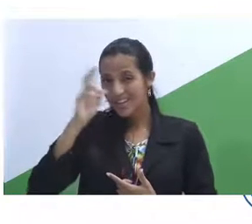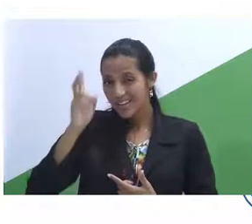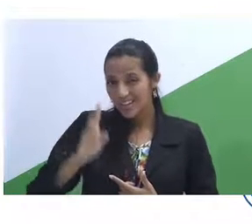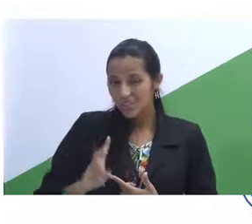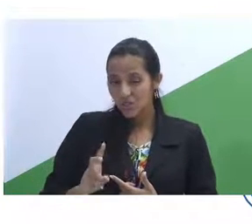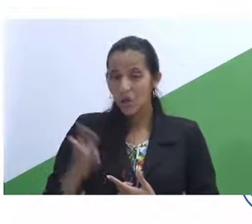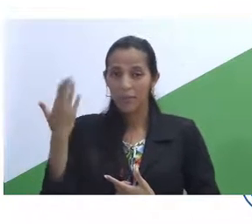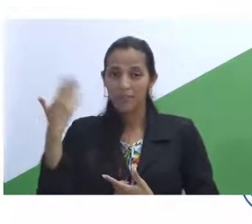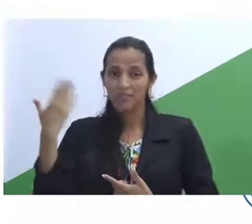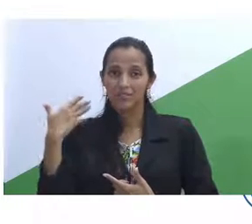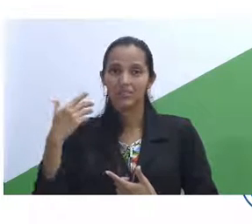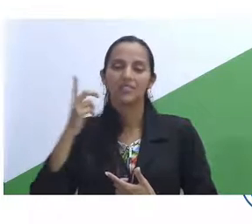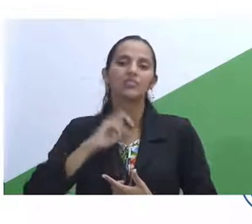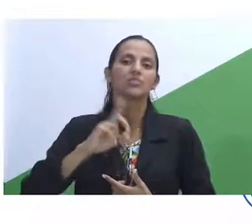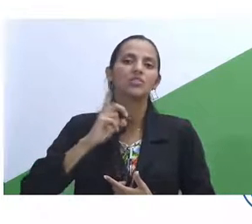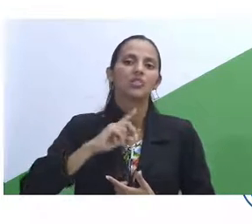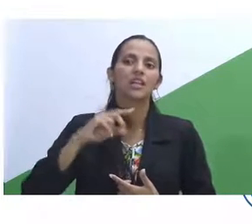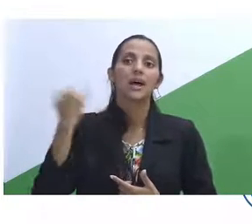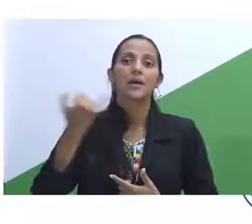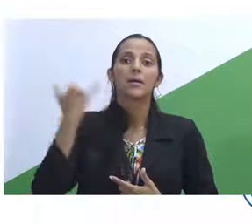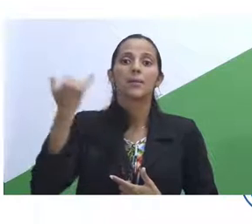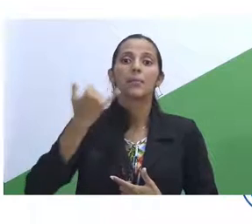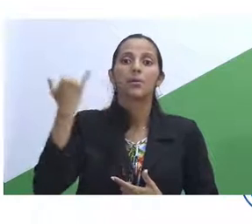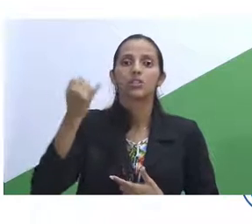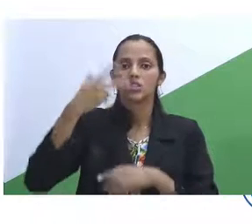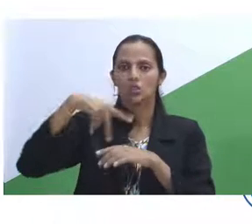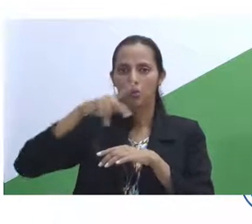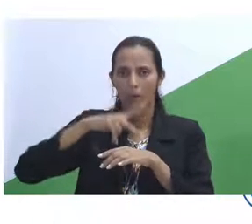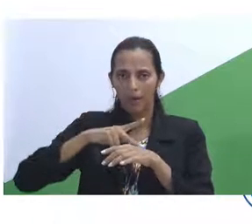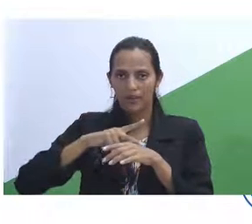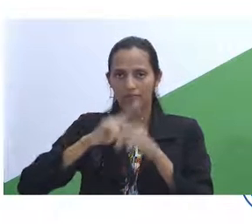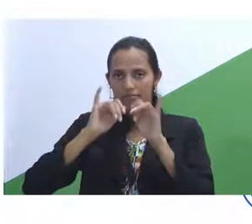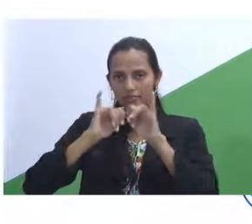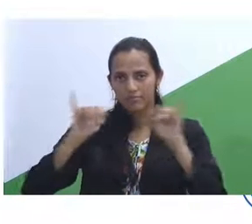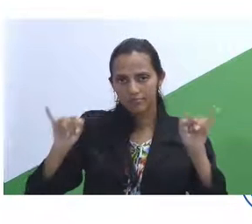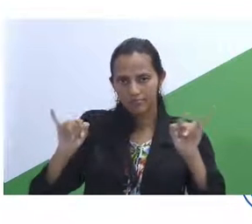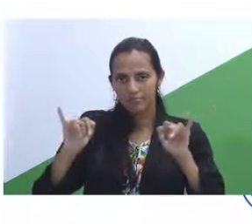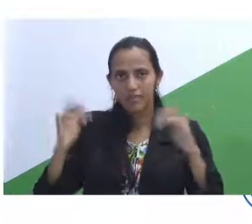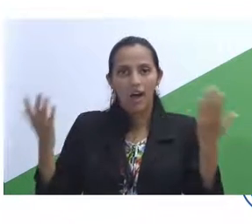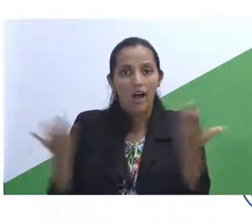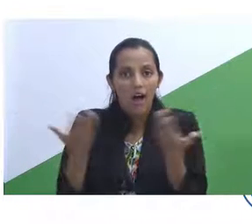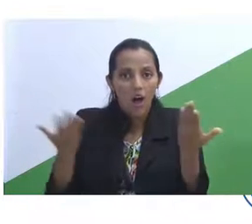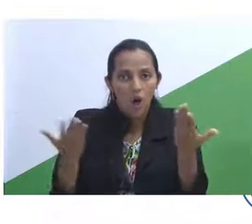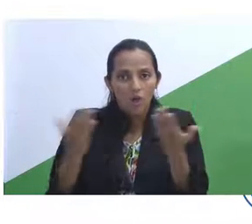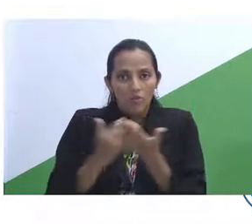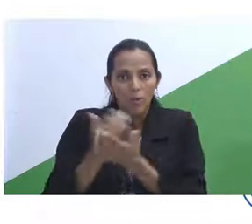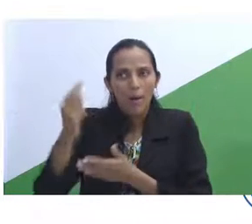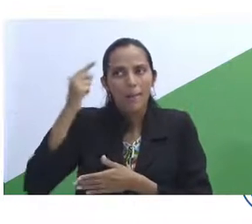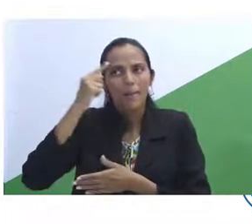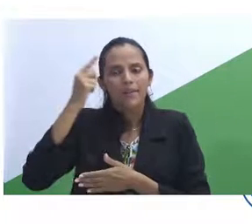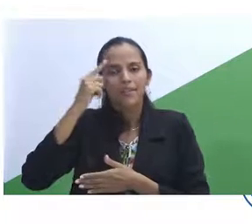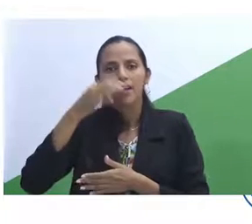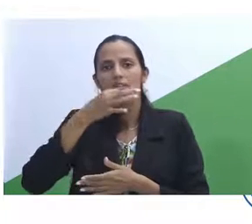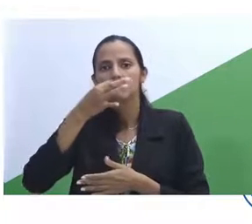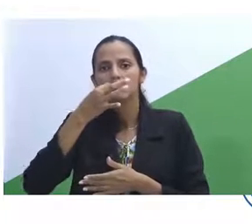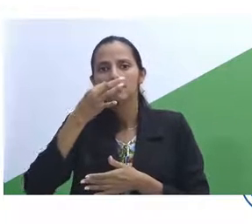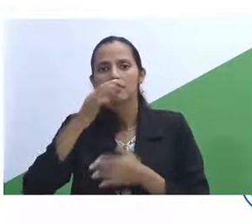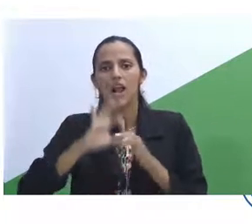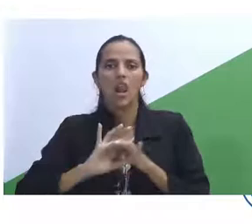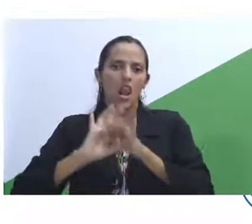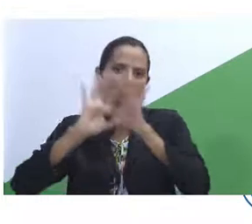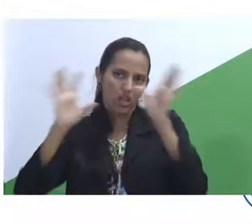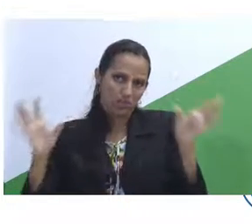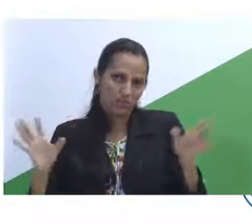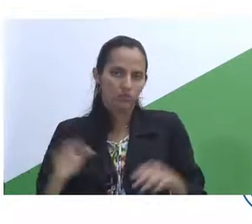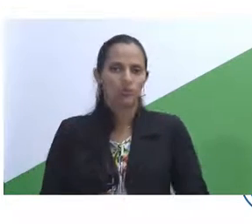política mineira exigiam a democratização, então, do país, né, então, agora, vamos começar a pensar em democracia, pode, pode passar ao